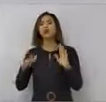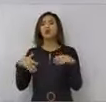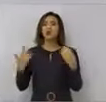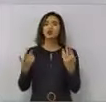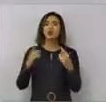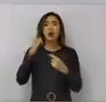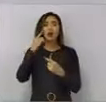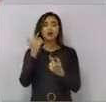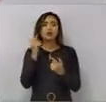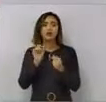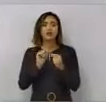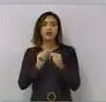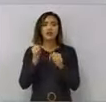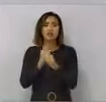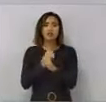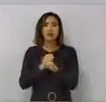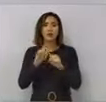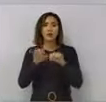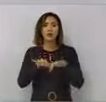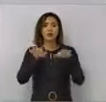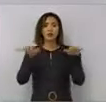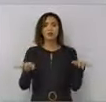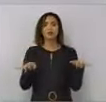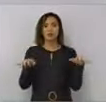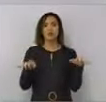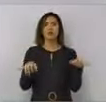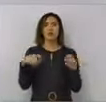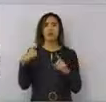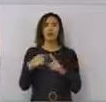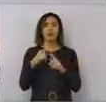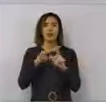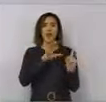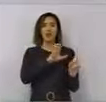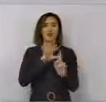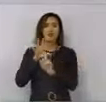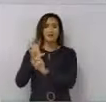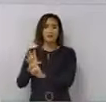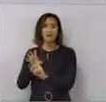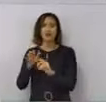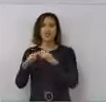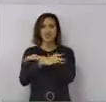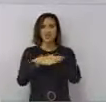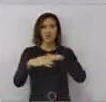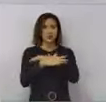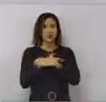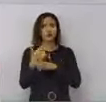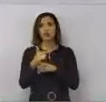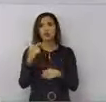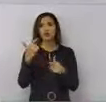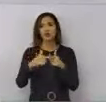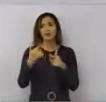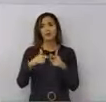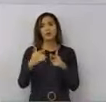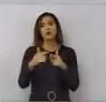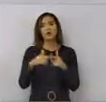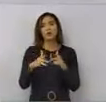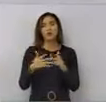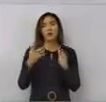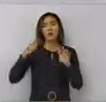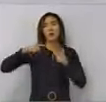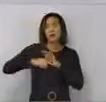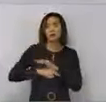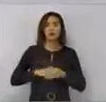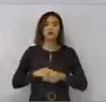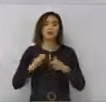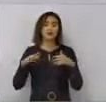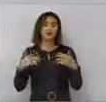obras separadas para que a interferência do trânsito local não dê influência de uma obra na outra. Então